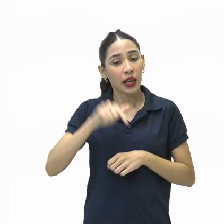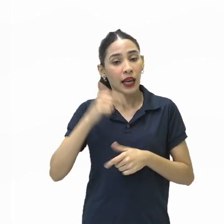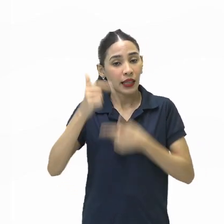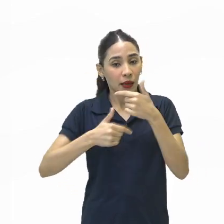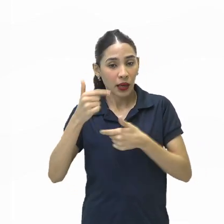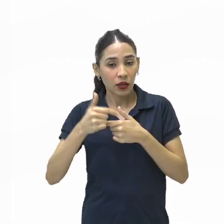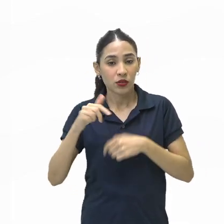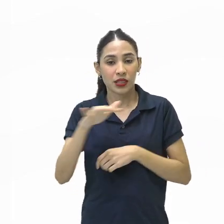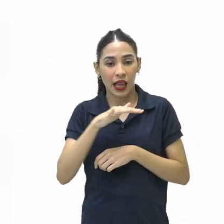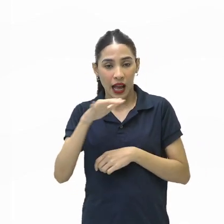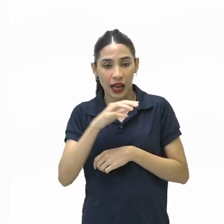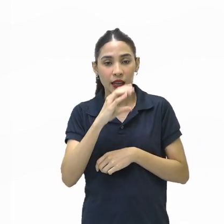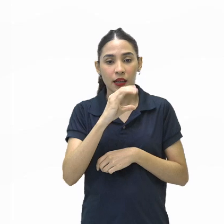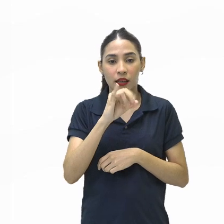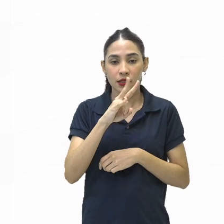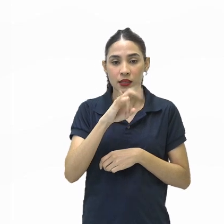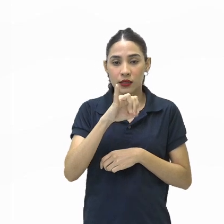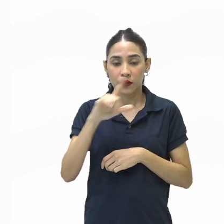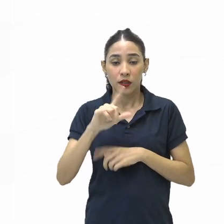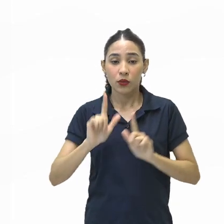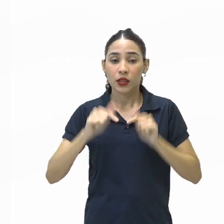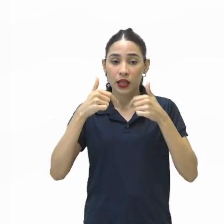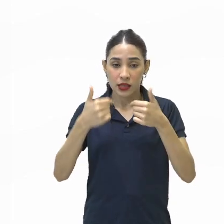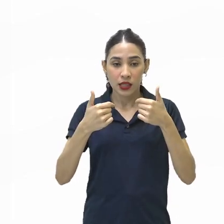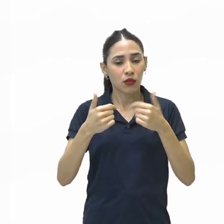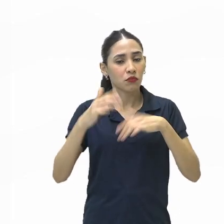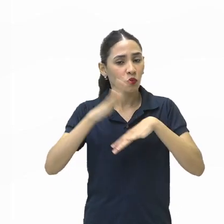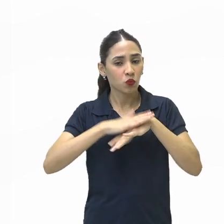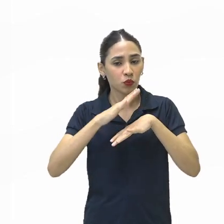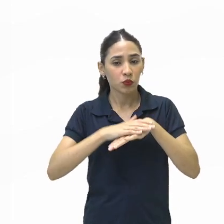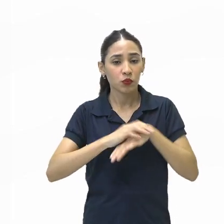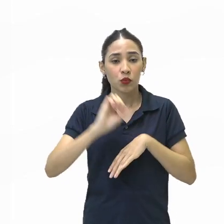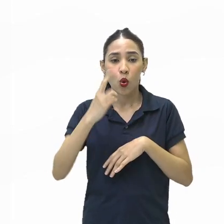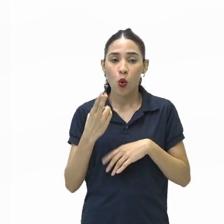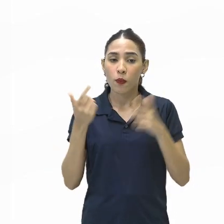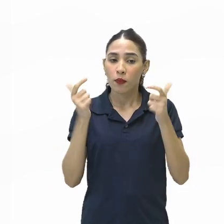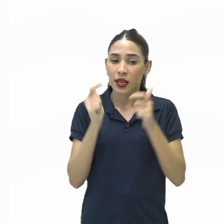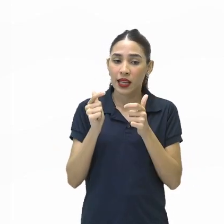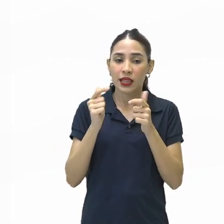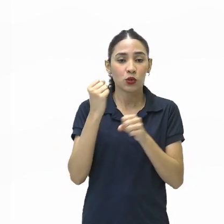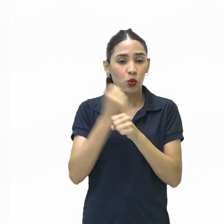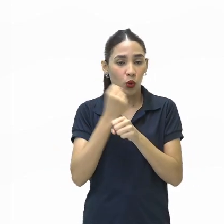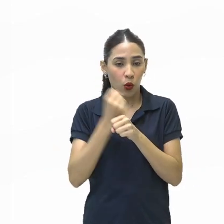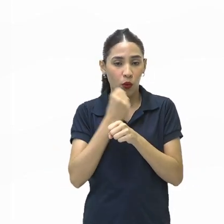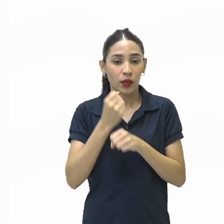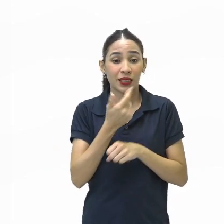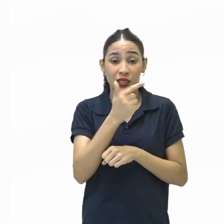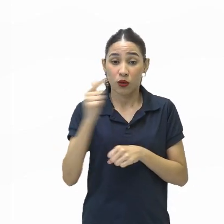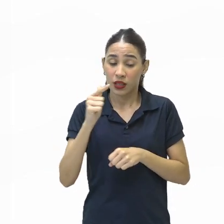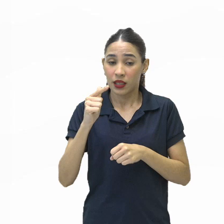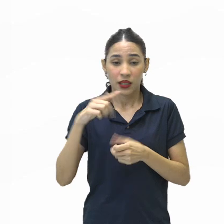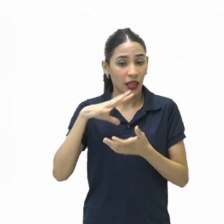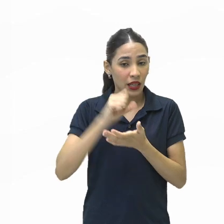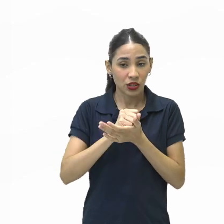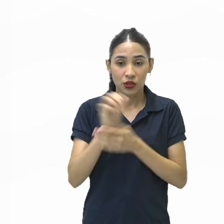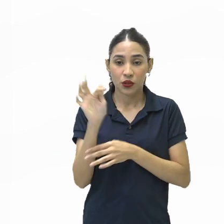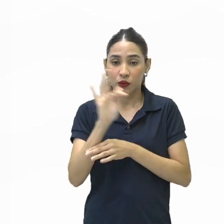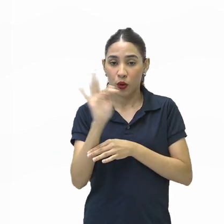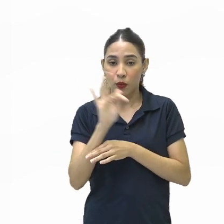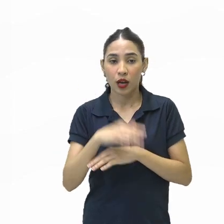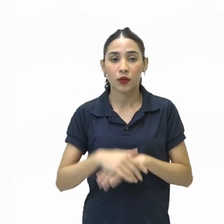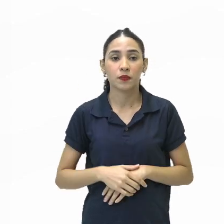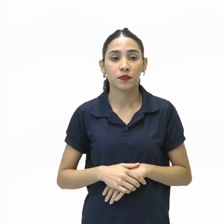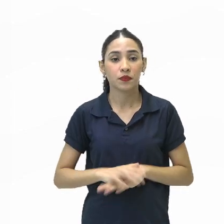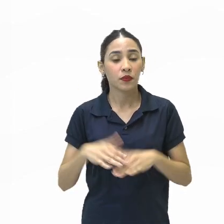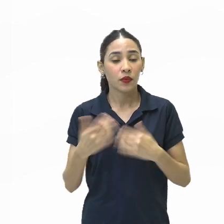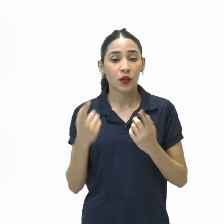trabalhadores da construção civil que atuam por conta própria ou em pequenas empresas sem esse registro formal.